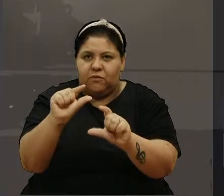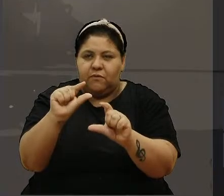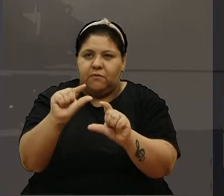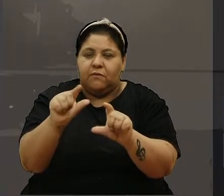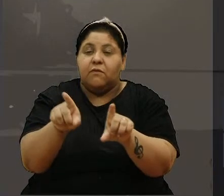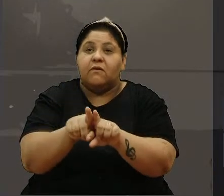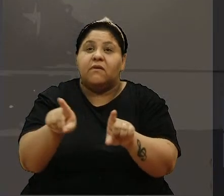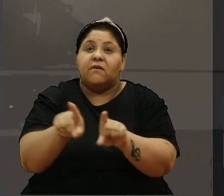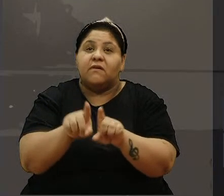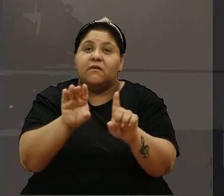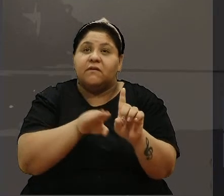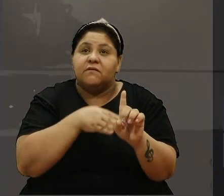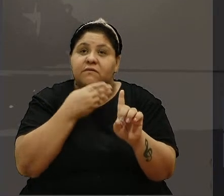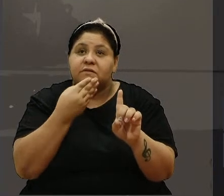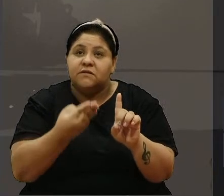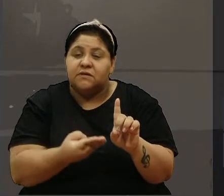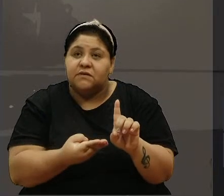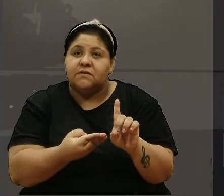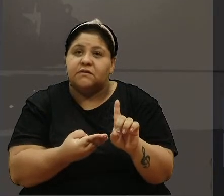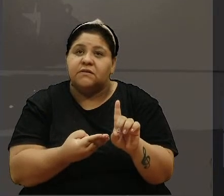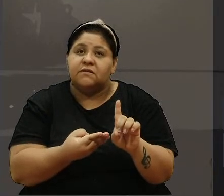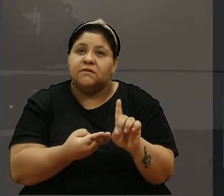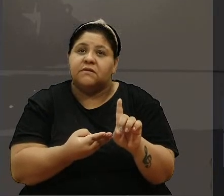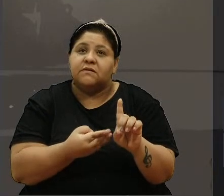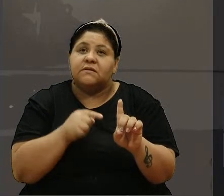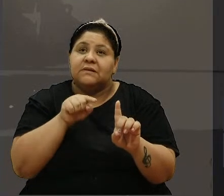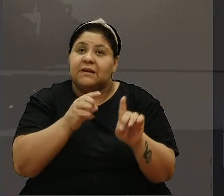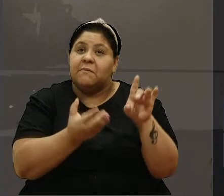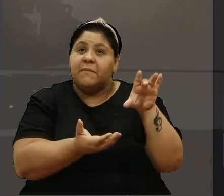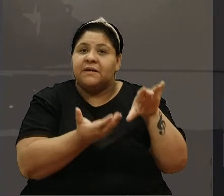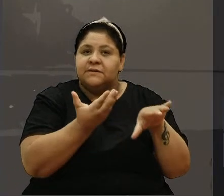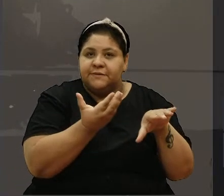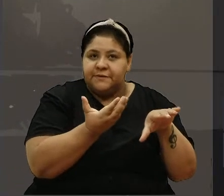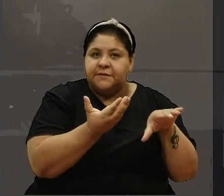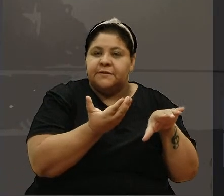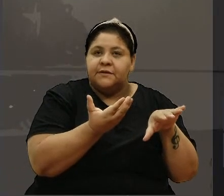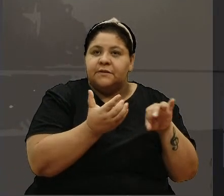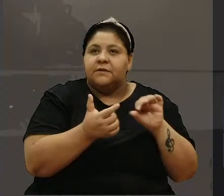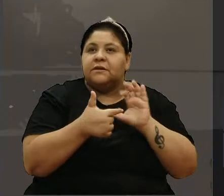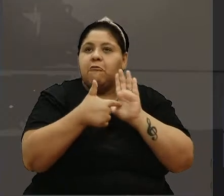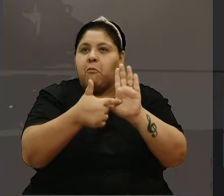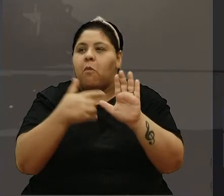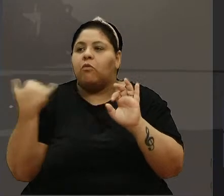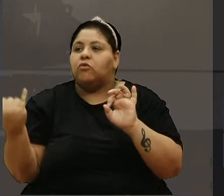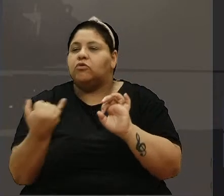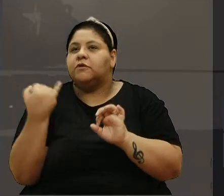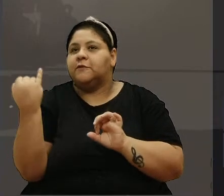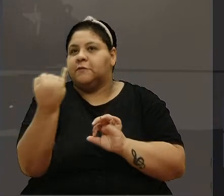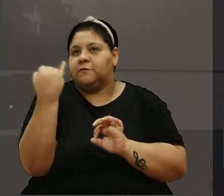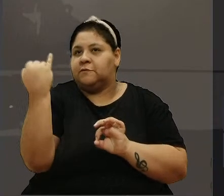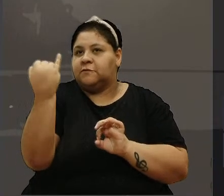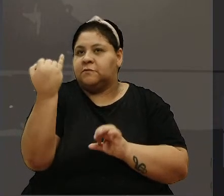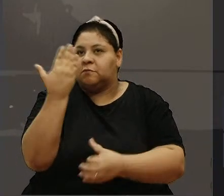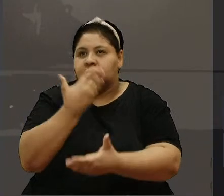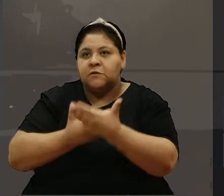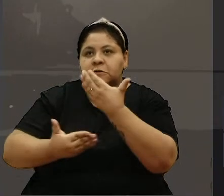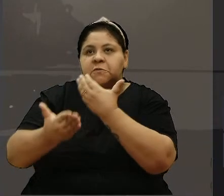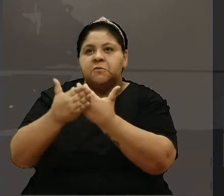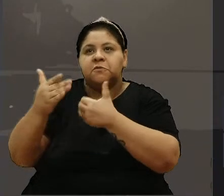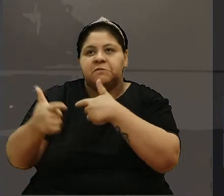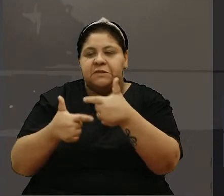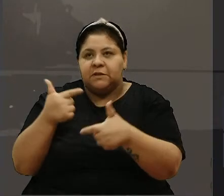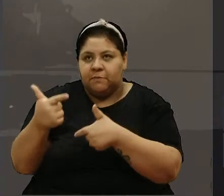também foi na homenagem recebida lá em Brasília. Mostra a importância de todo esse